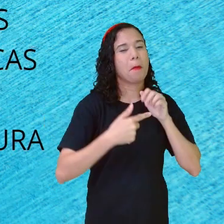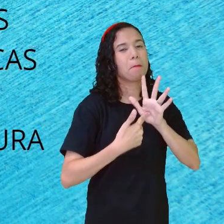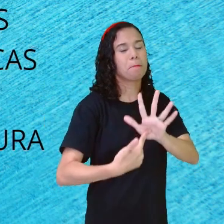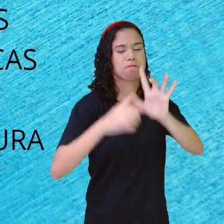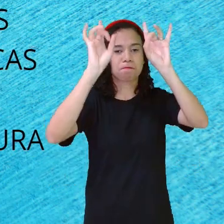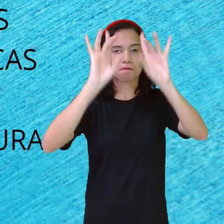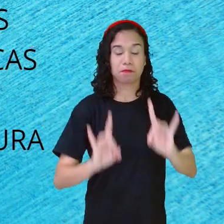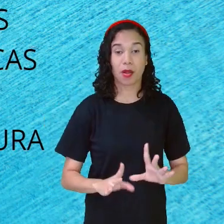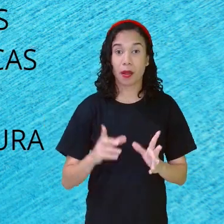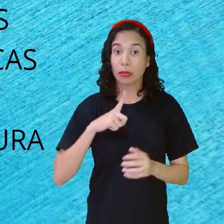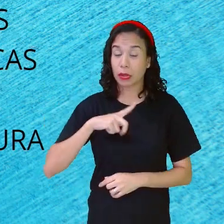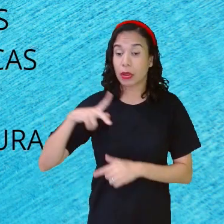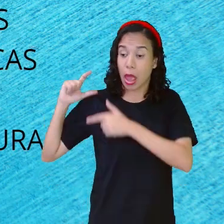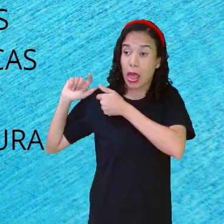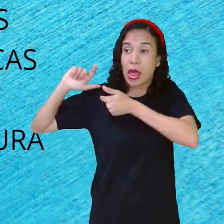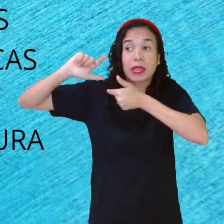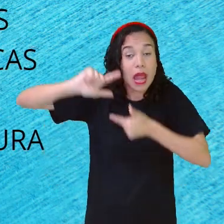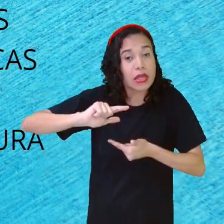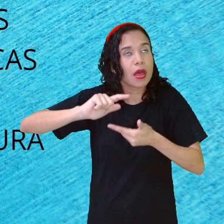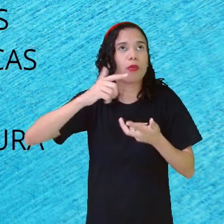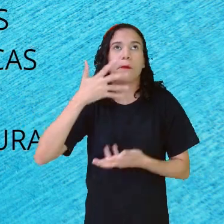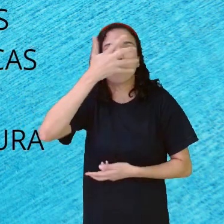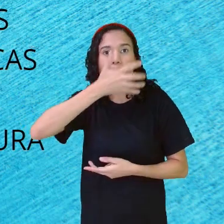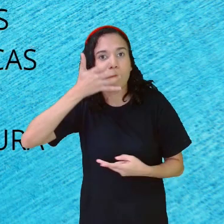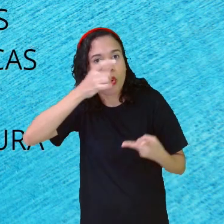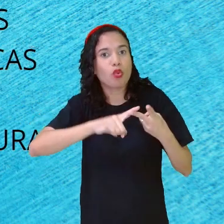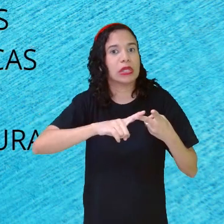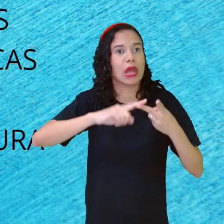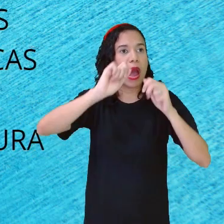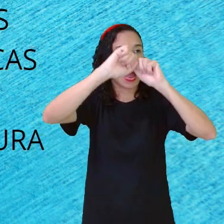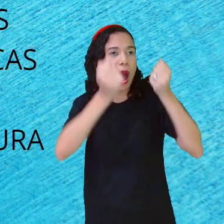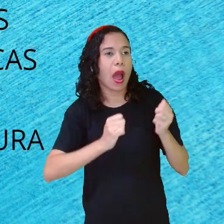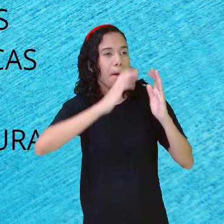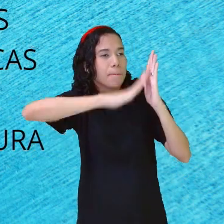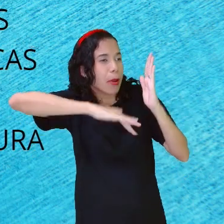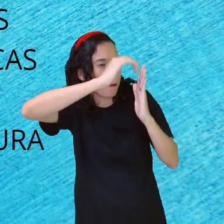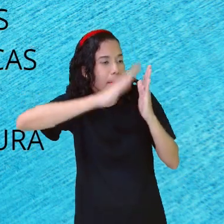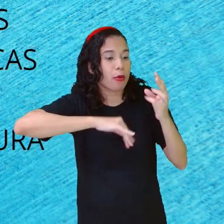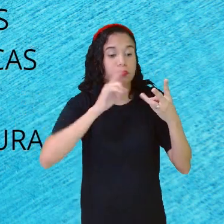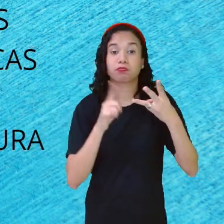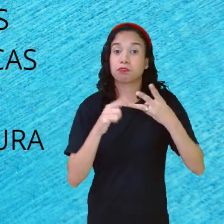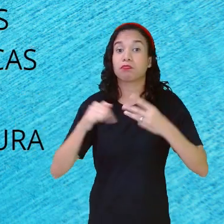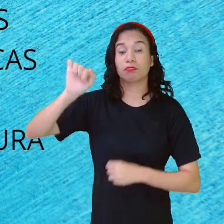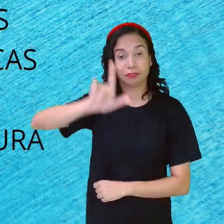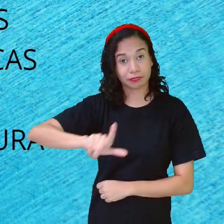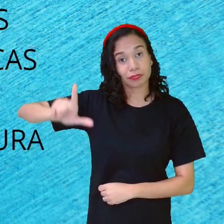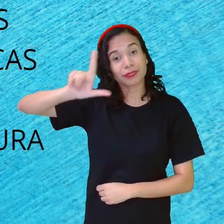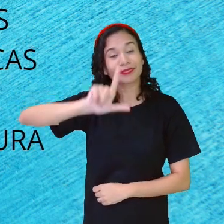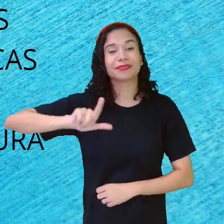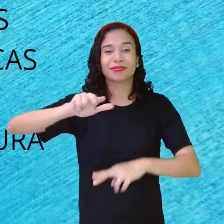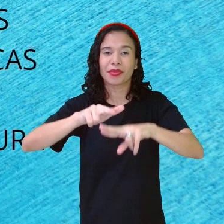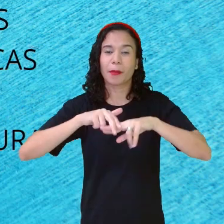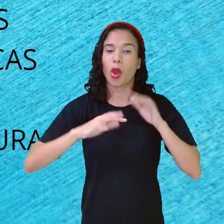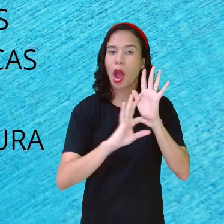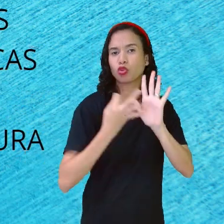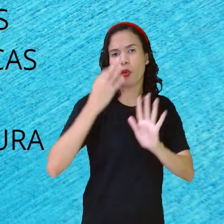ó, pela forte tradição na música, nas artes plásticas e na literatura.